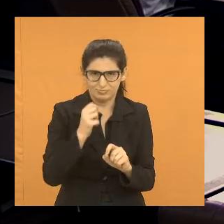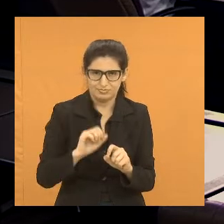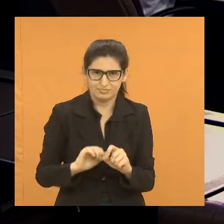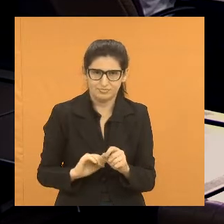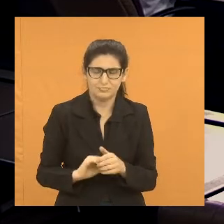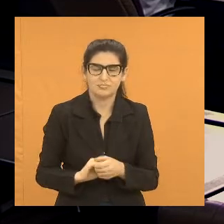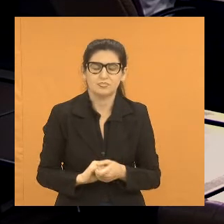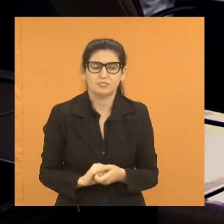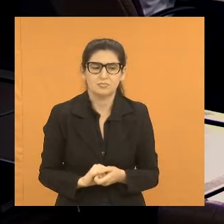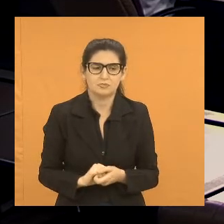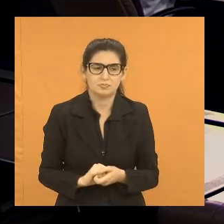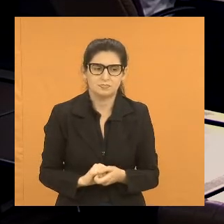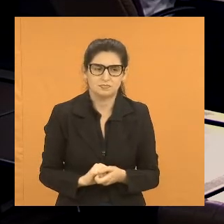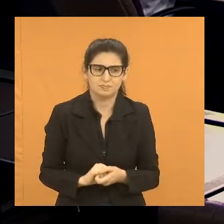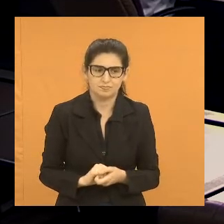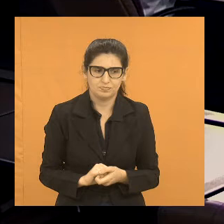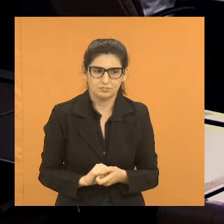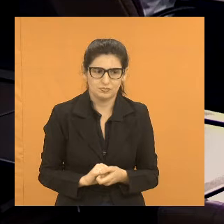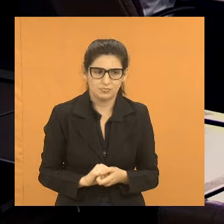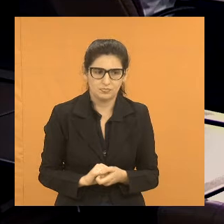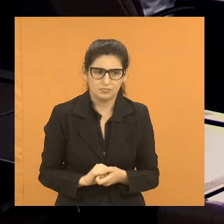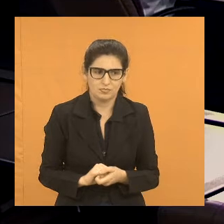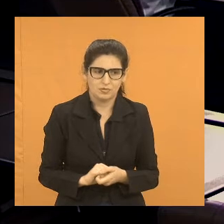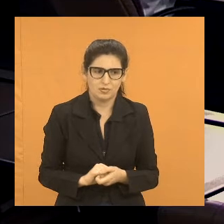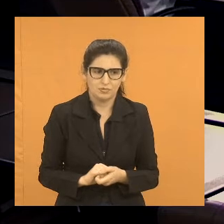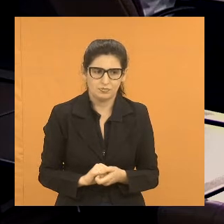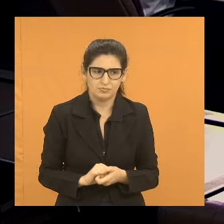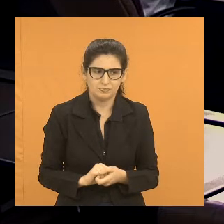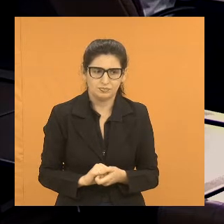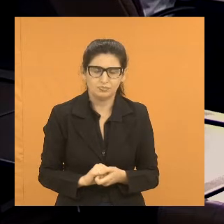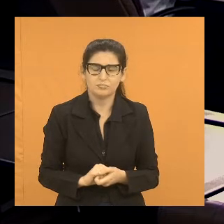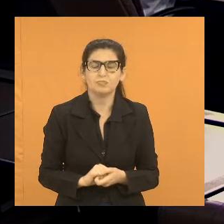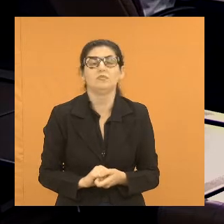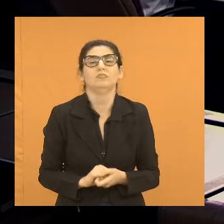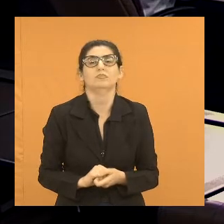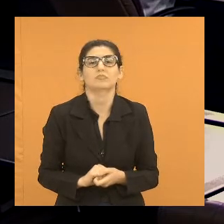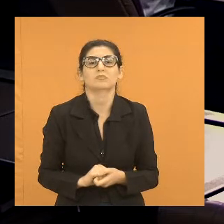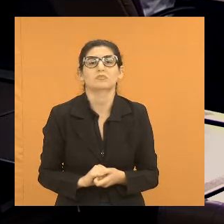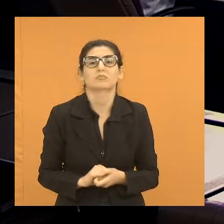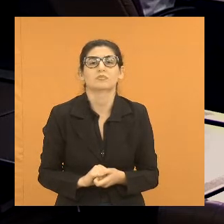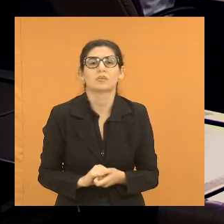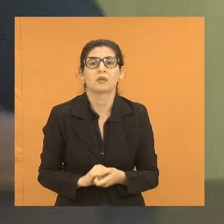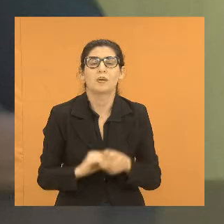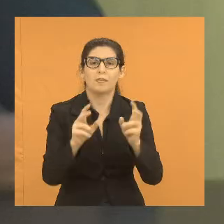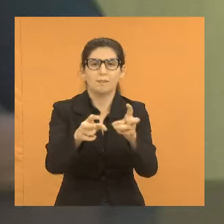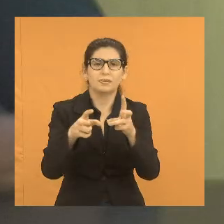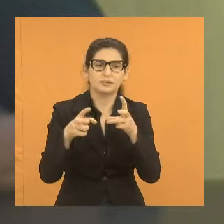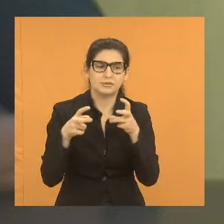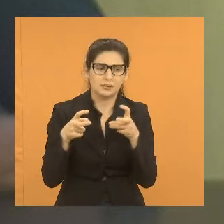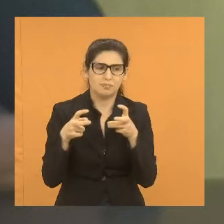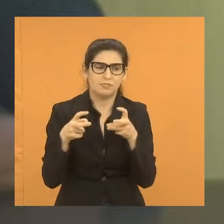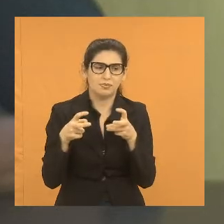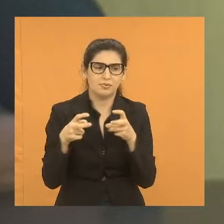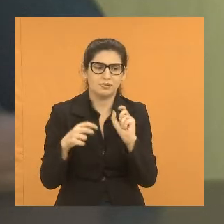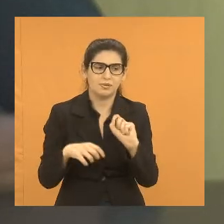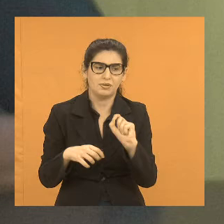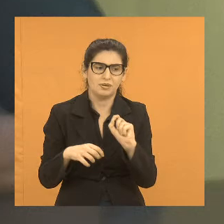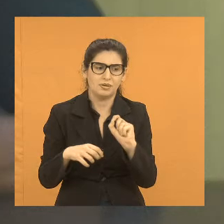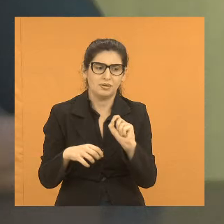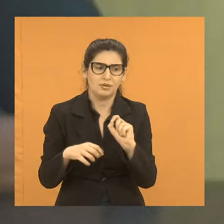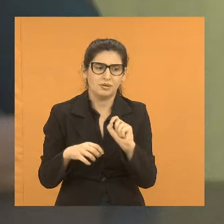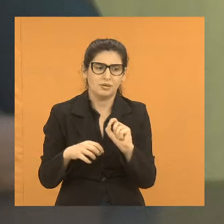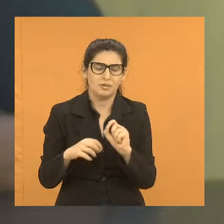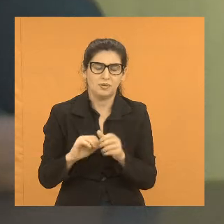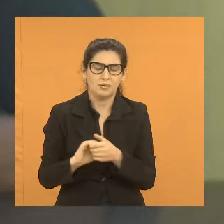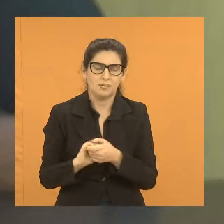uma demanda também reprimida aqui, né? A gente viu aqui várias coisas. Ô, Lucimar, na